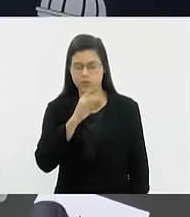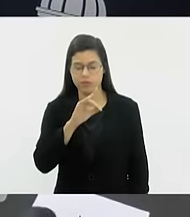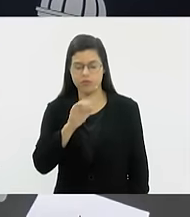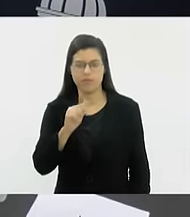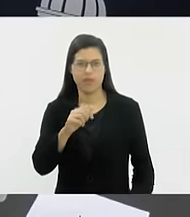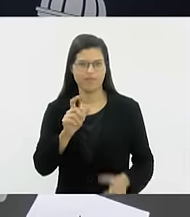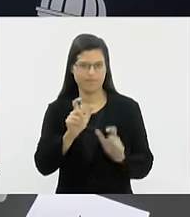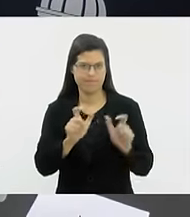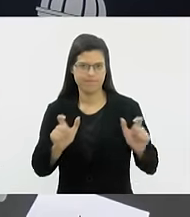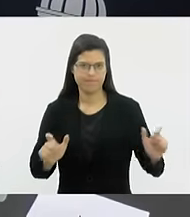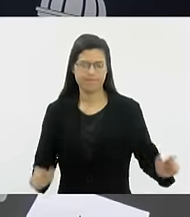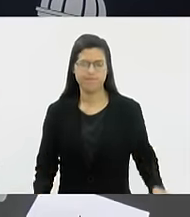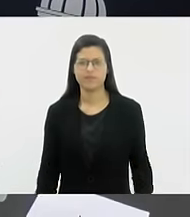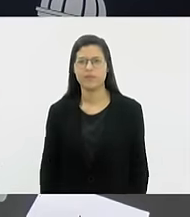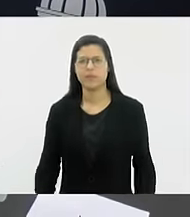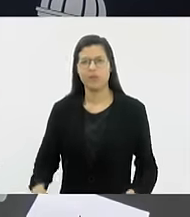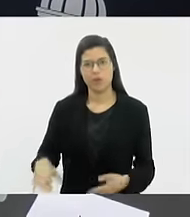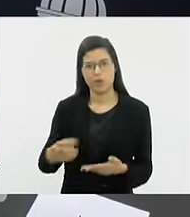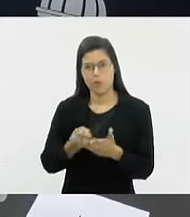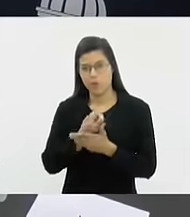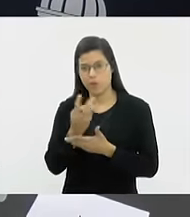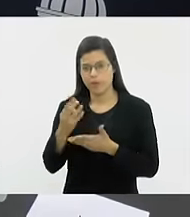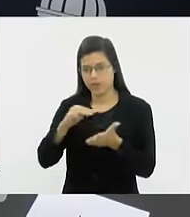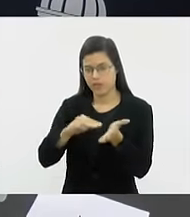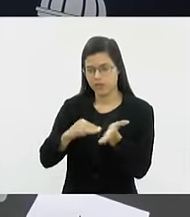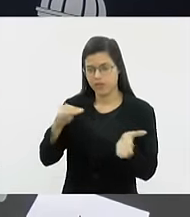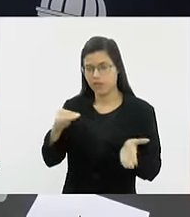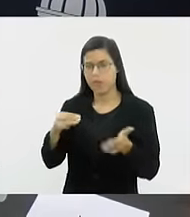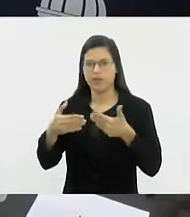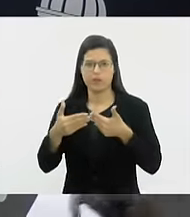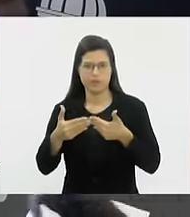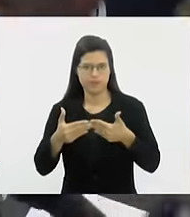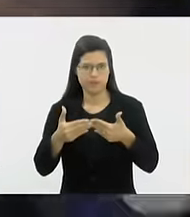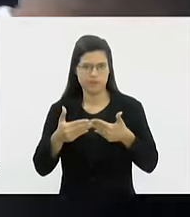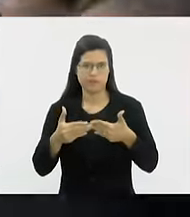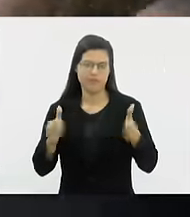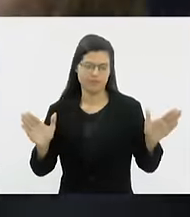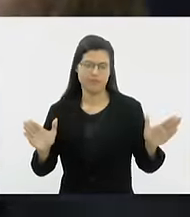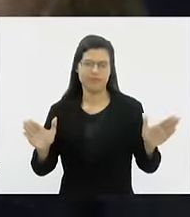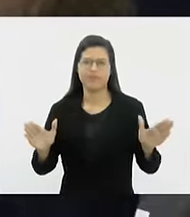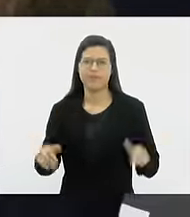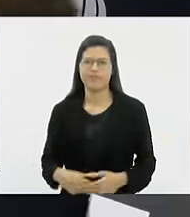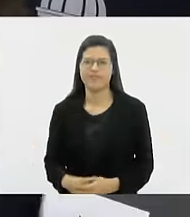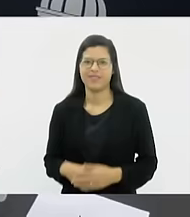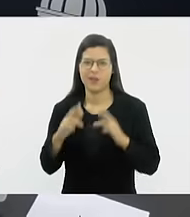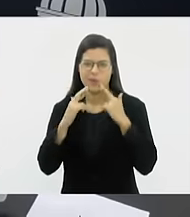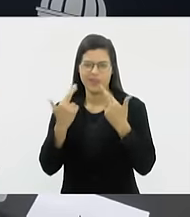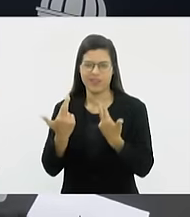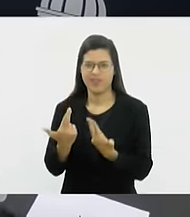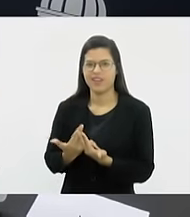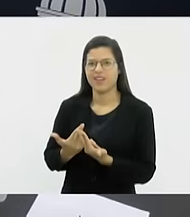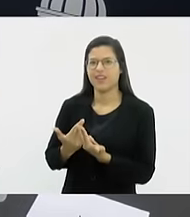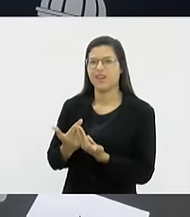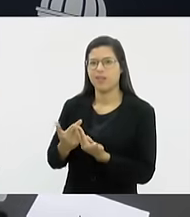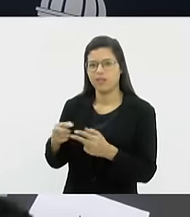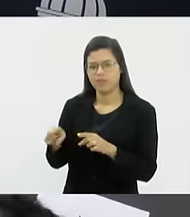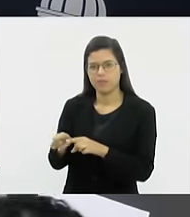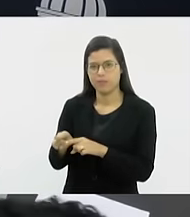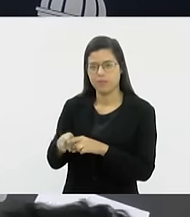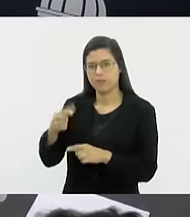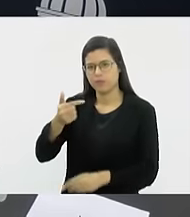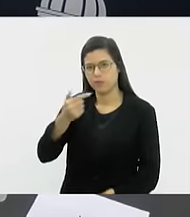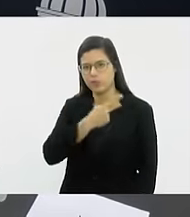todos. Havendo um número legal sobre a proteção de Deus, declaro aberto os trabalhos. Saúdo o vice-presidente da comissão, deputado